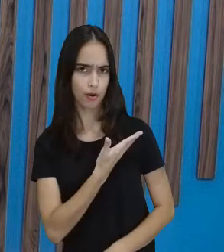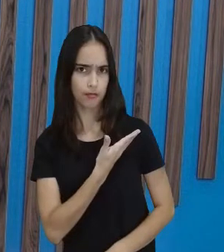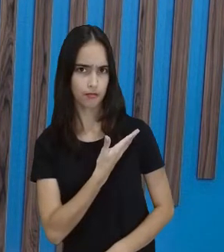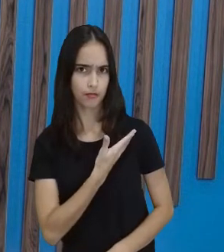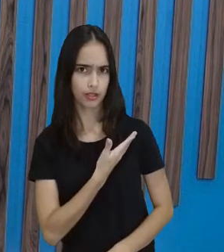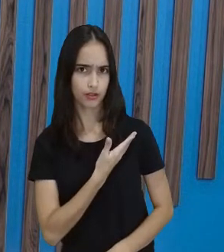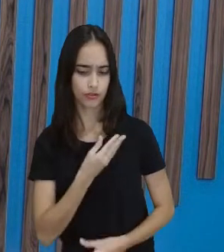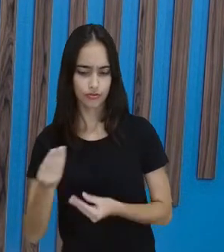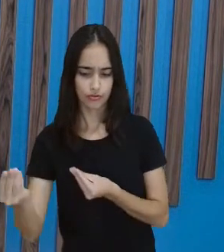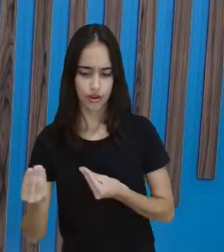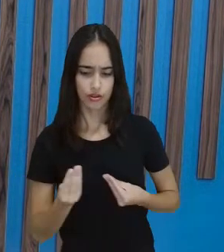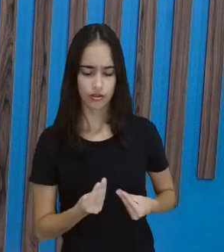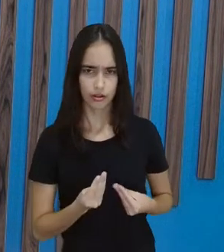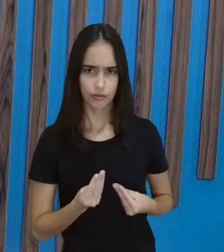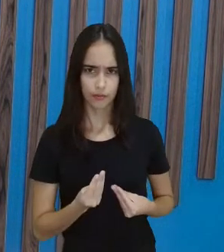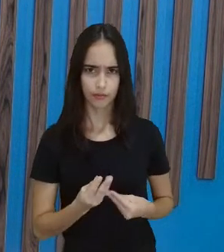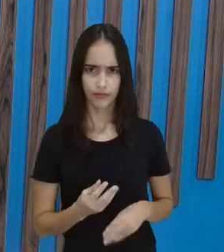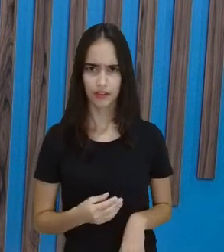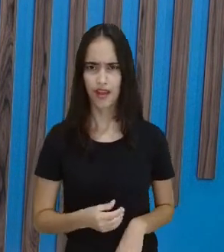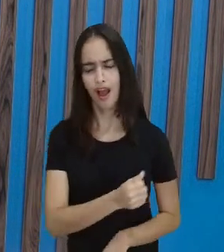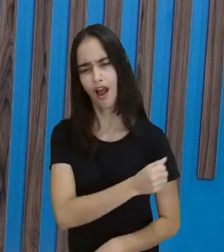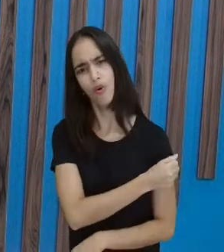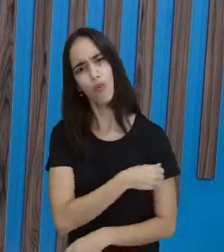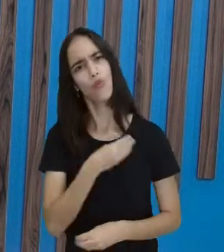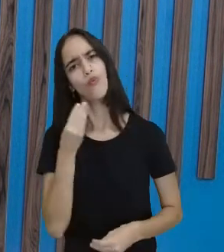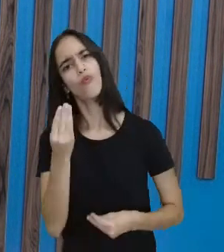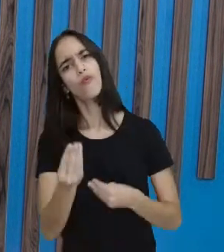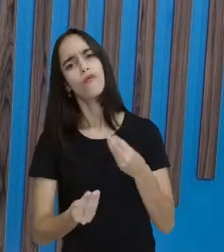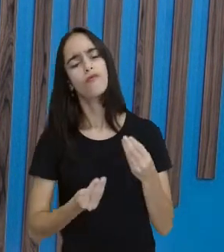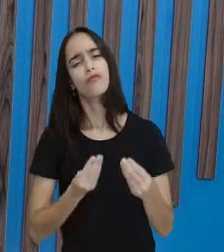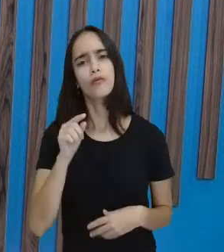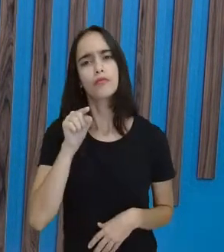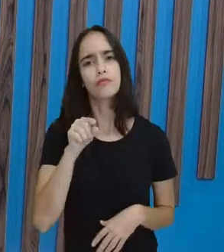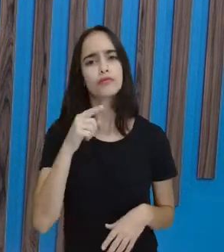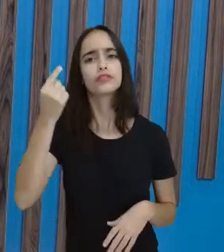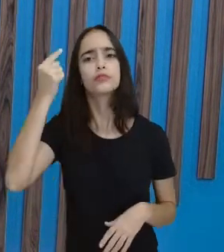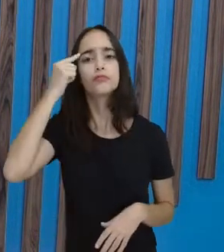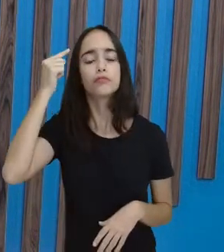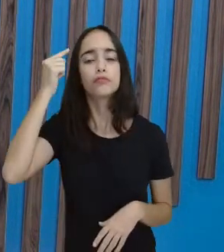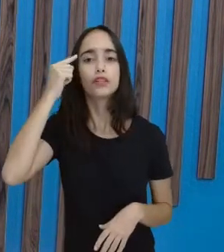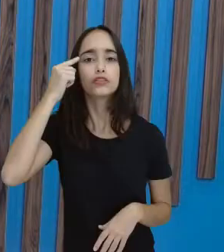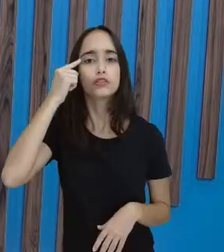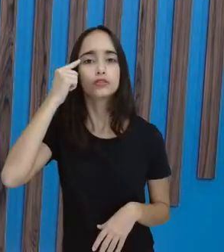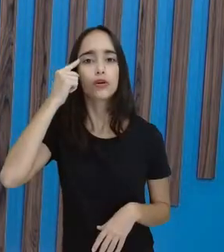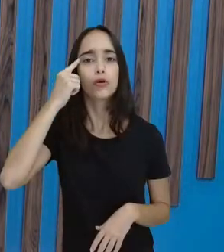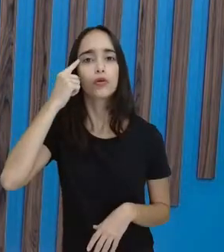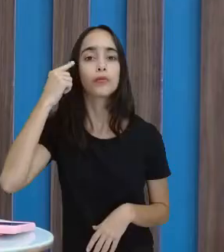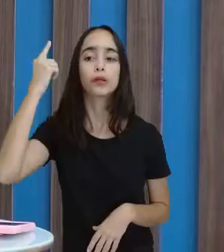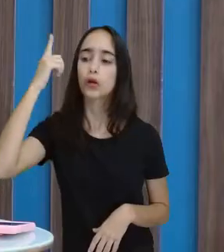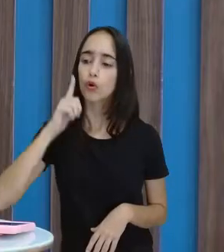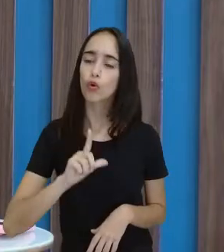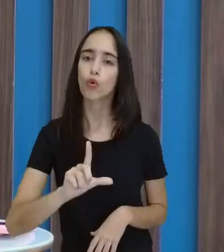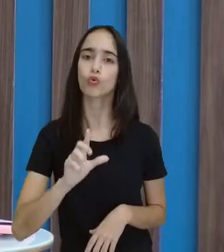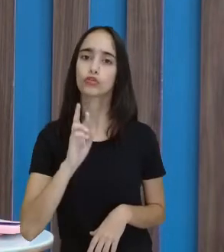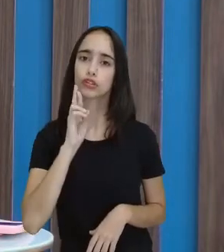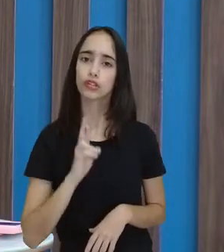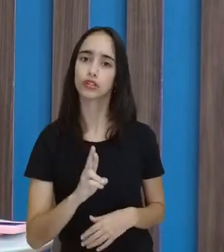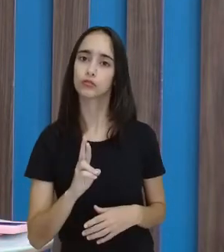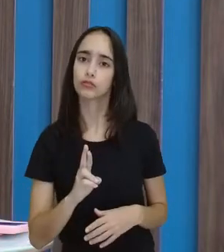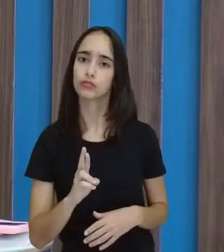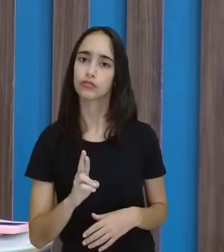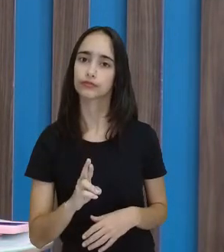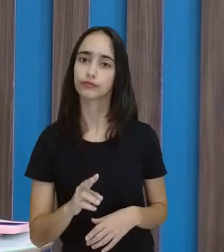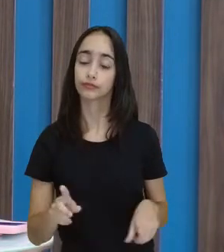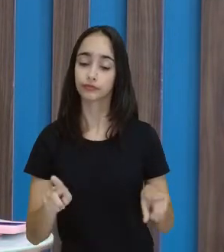foi que você pensou para chegar a esse resultado 5? Conta pra gente. Quem tá mais aí no Ala, é? No Ala. No